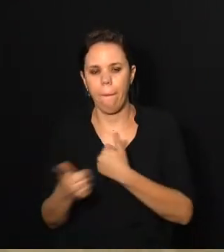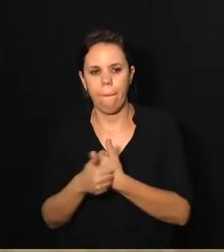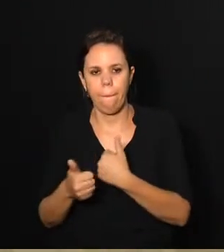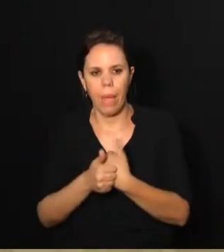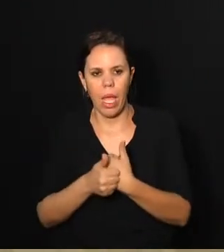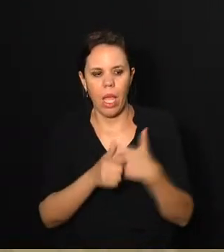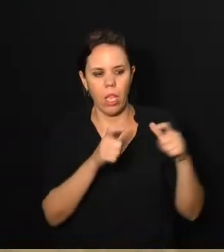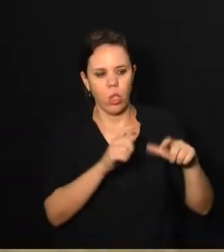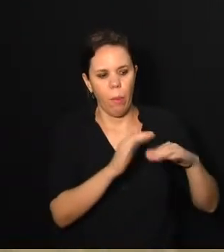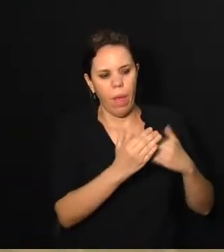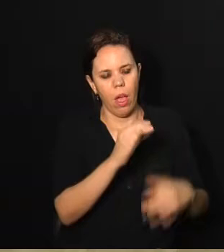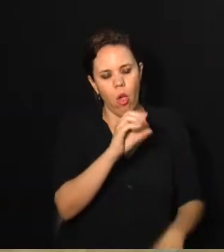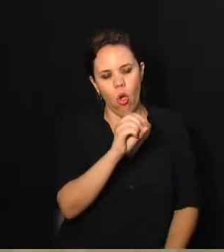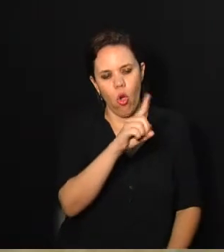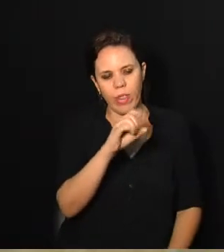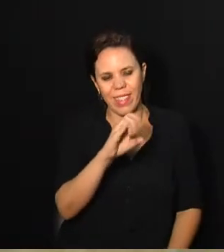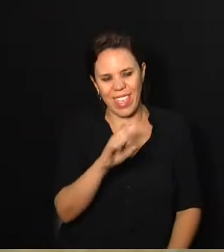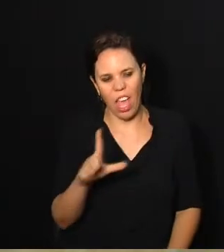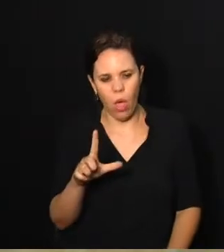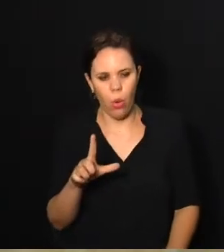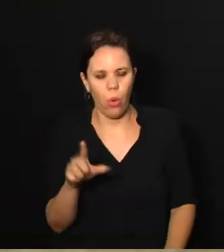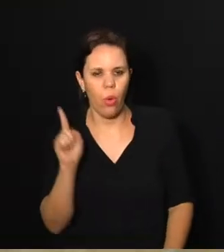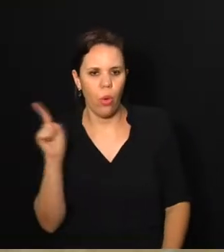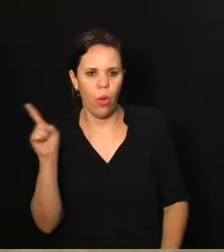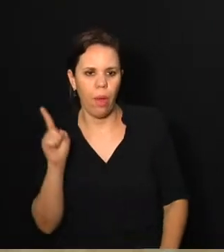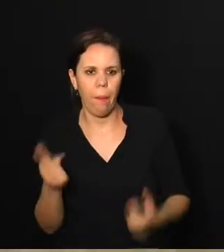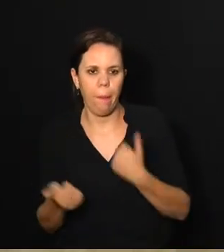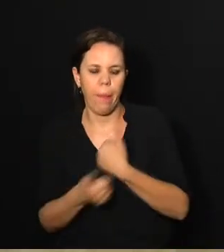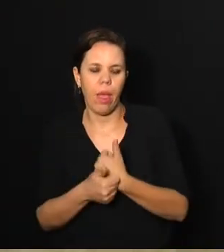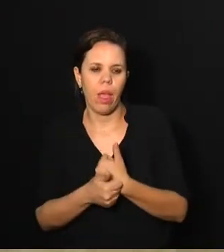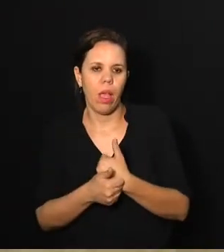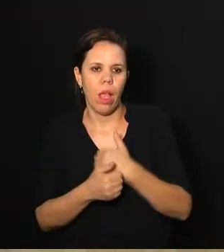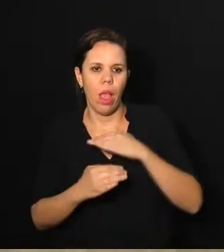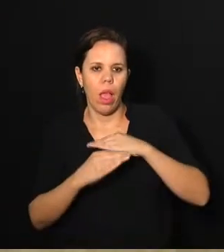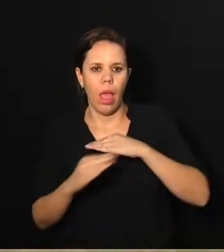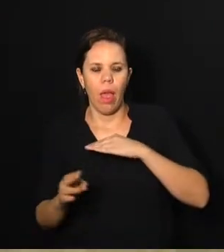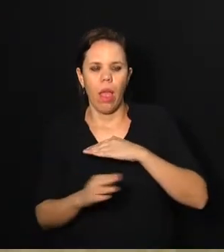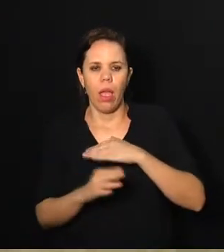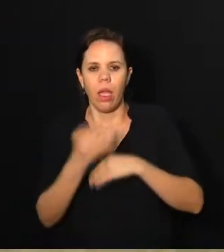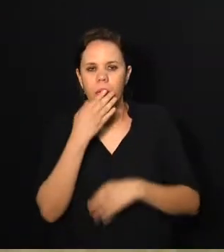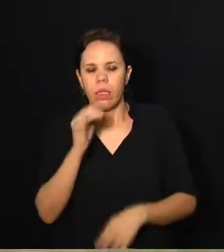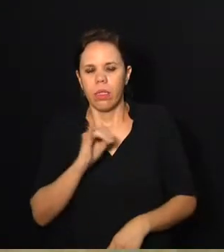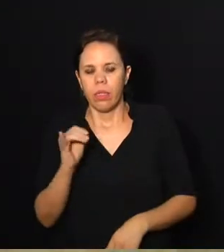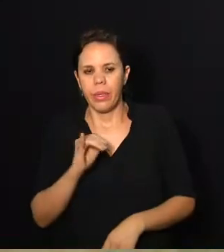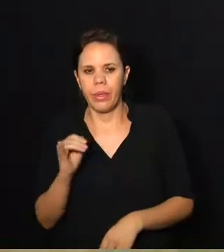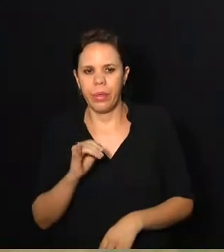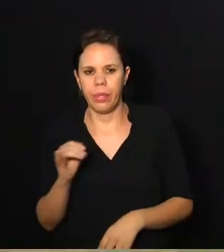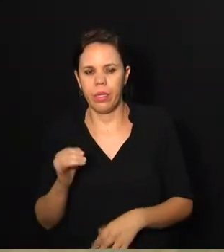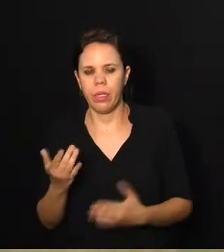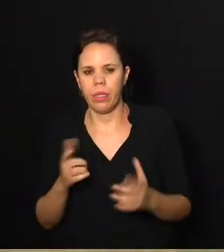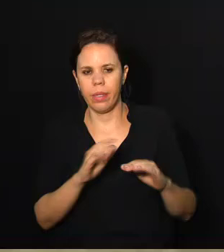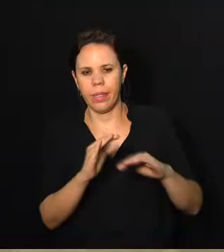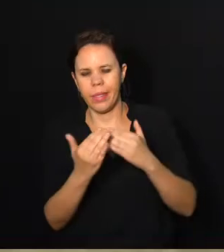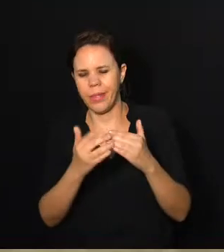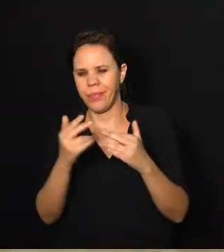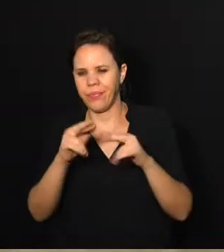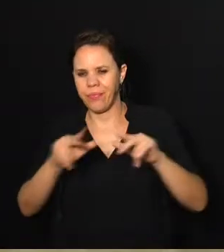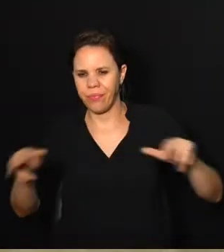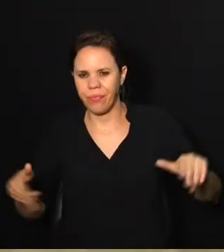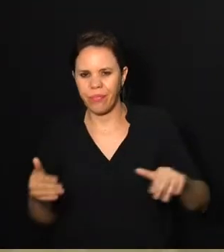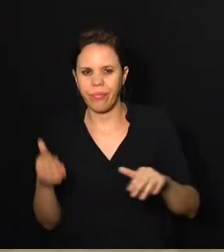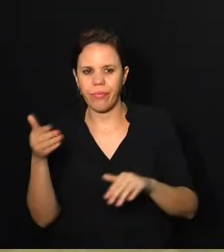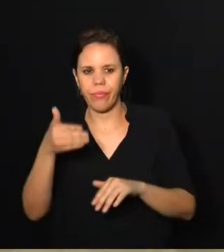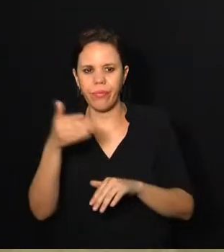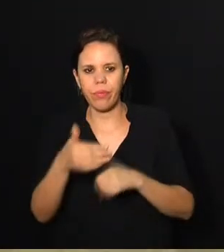Osiel, no sentido da pista que vai, antiga pista de Indaiatuba, sentido São Domingos, Nossa Senhora de Lourdes,